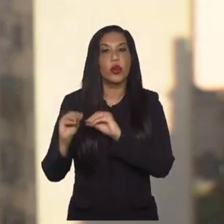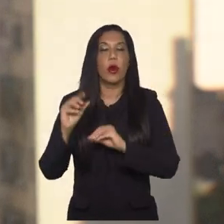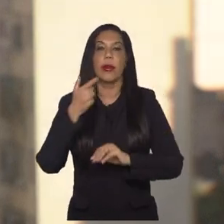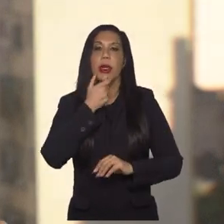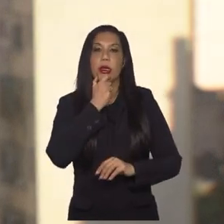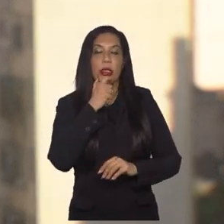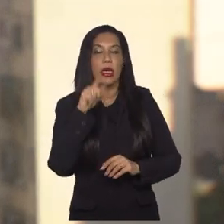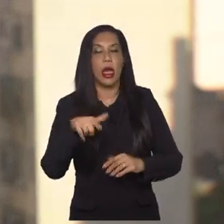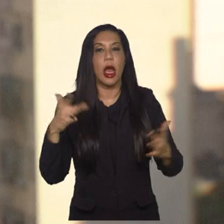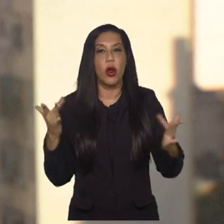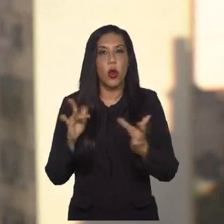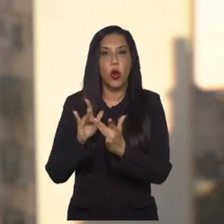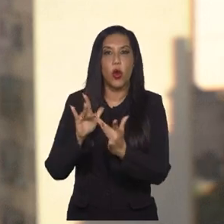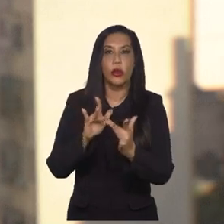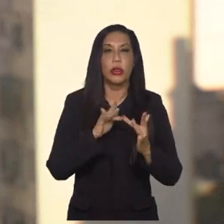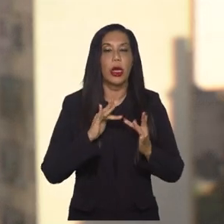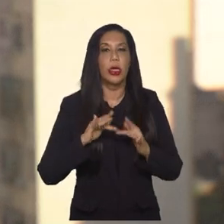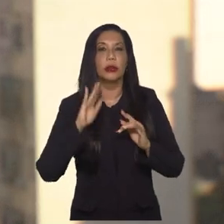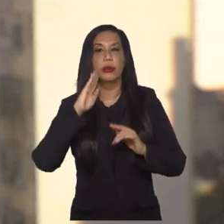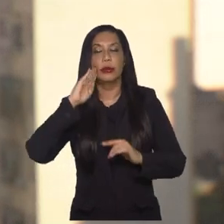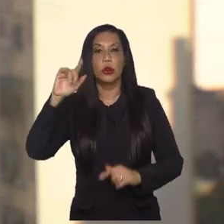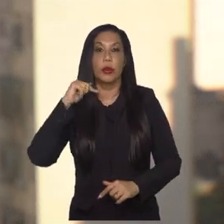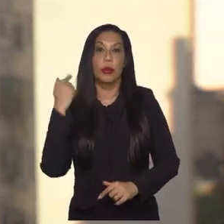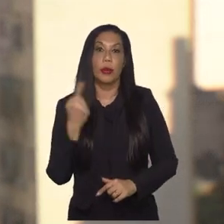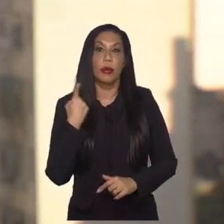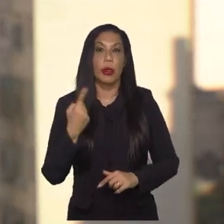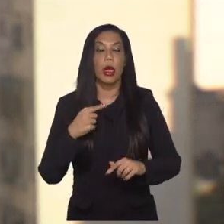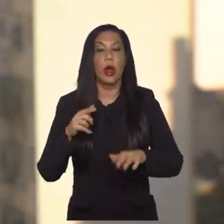desse contato e do, digamos, fechamento dela